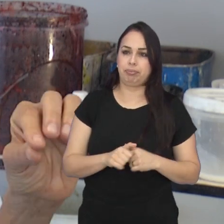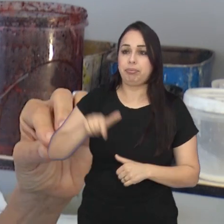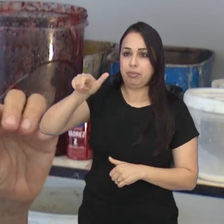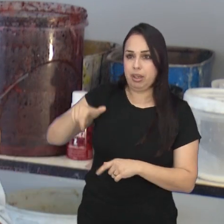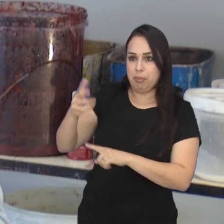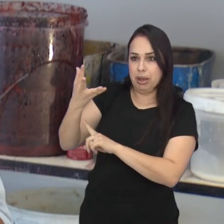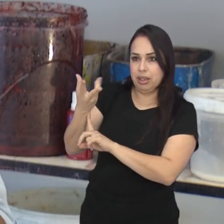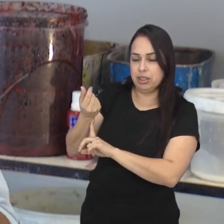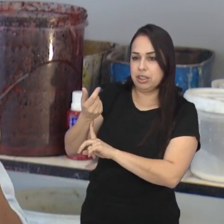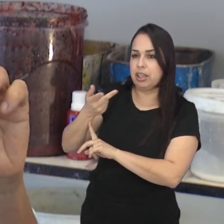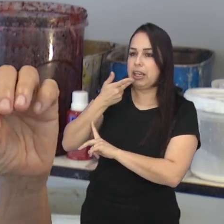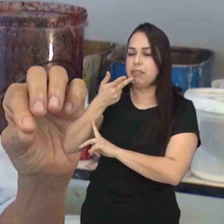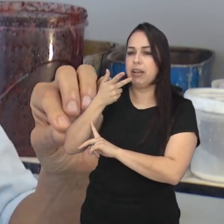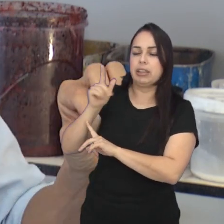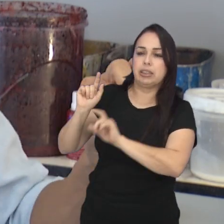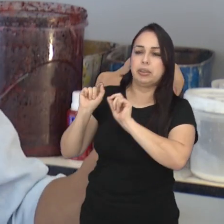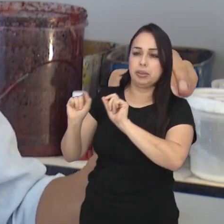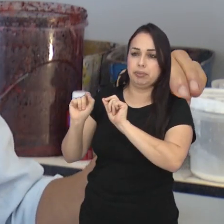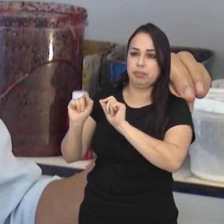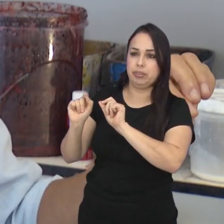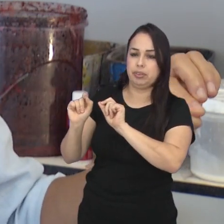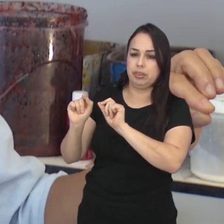que falava assim, que você tem que manter